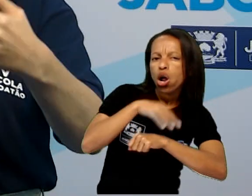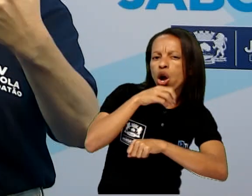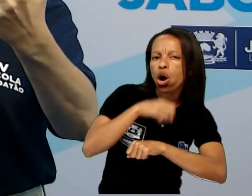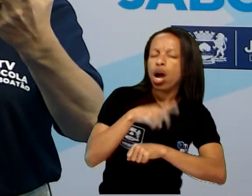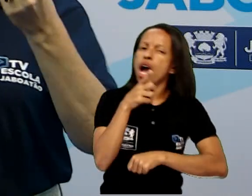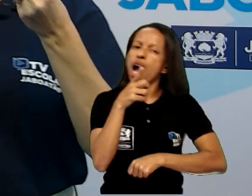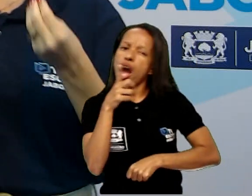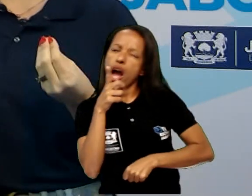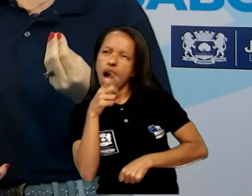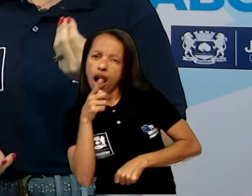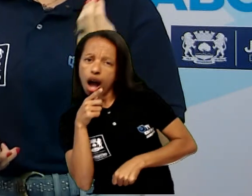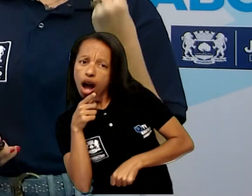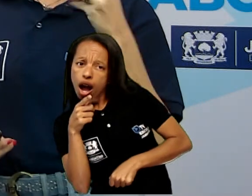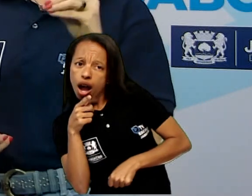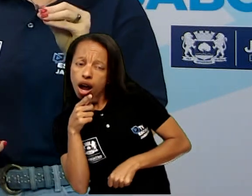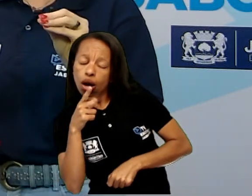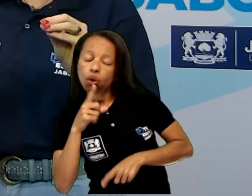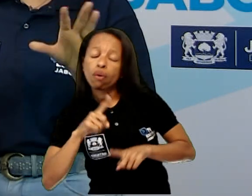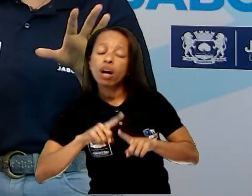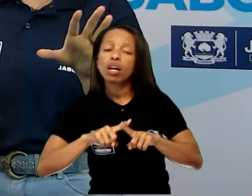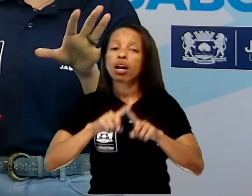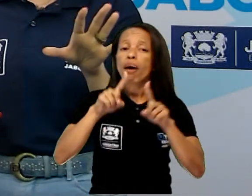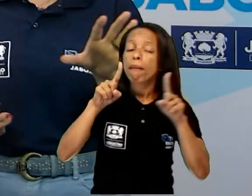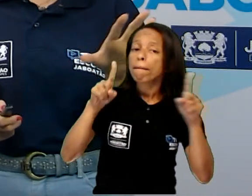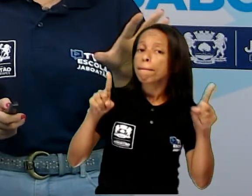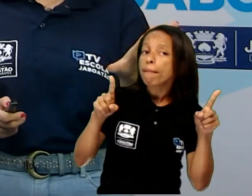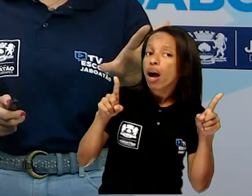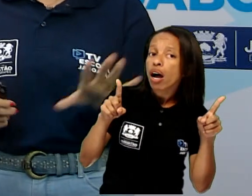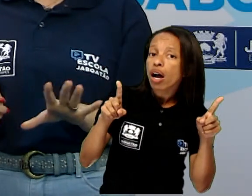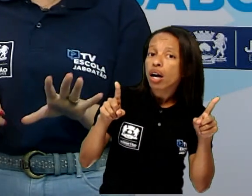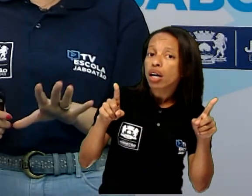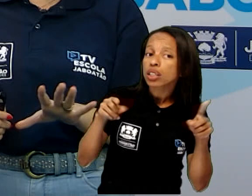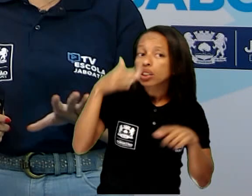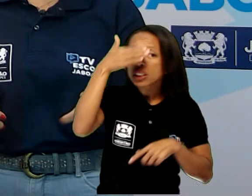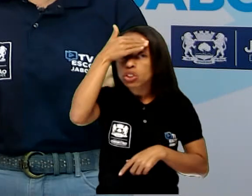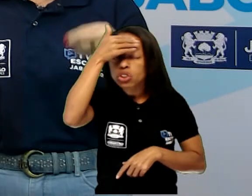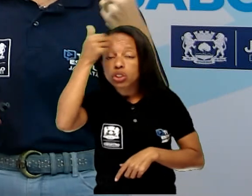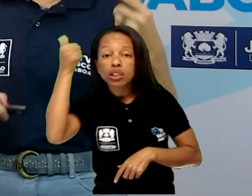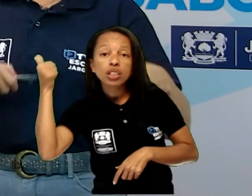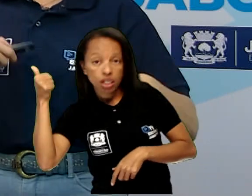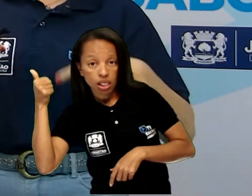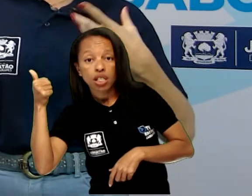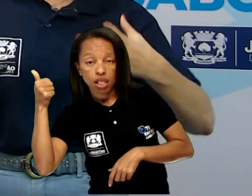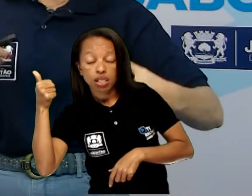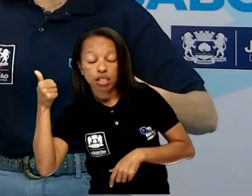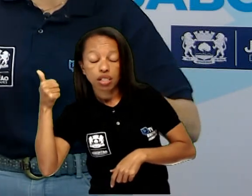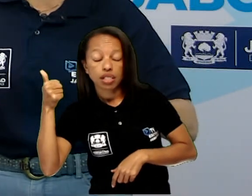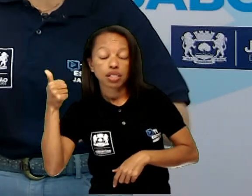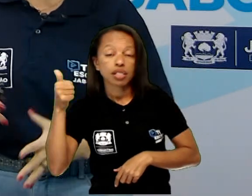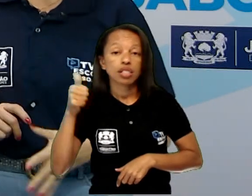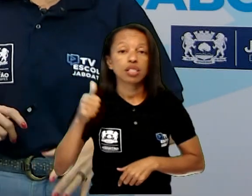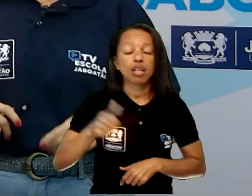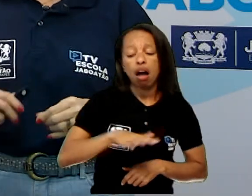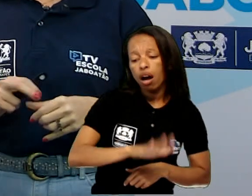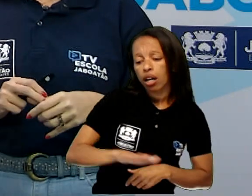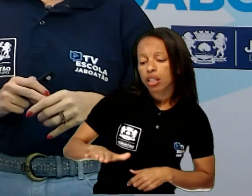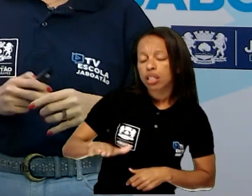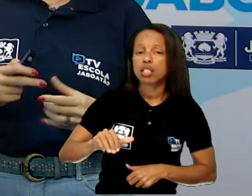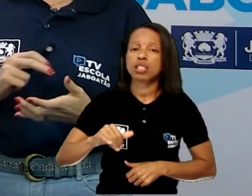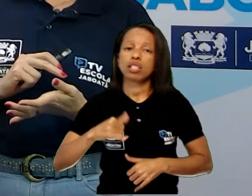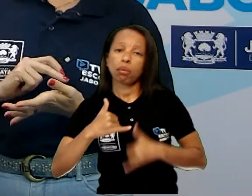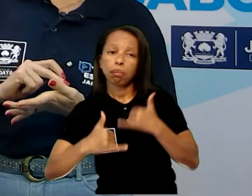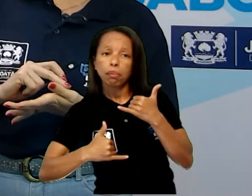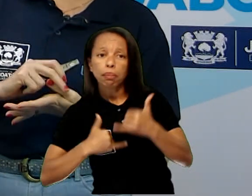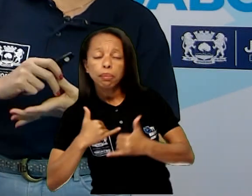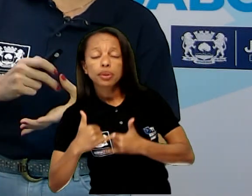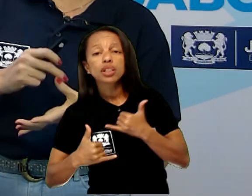etapas iniciais que são essenciais, mas muitas vezes já acaba descuidando. A criança está ali brincando, né?